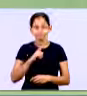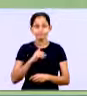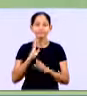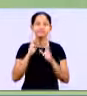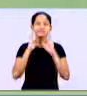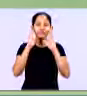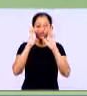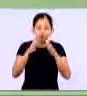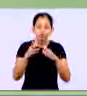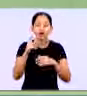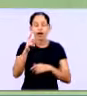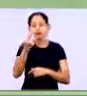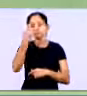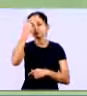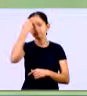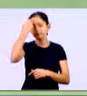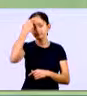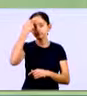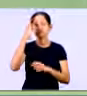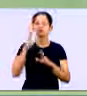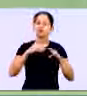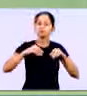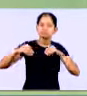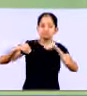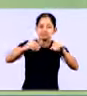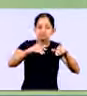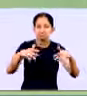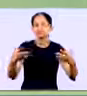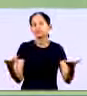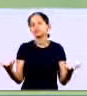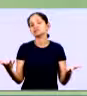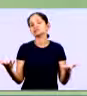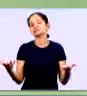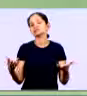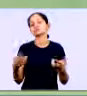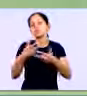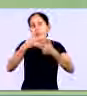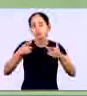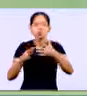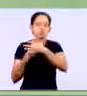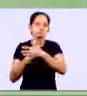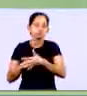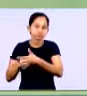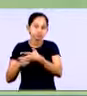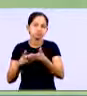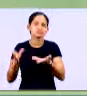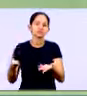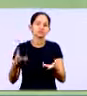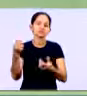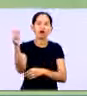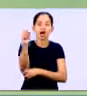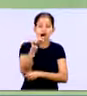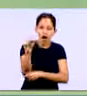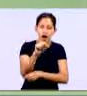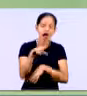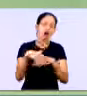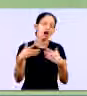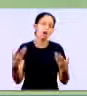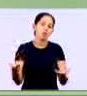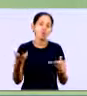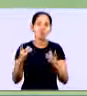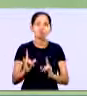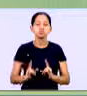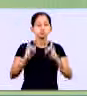no ativo fixo, com a aquisição de terrenos e prédios, é a obtenção de máquinas, equipamentos, veículos, né, para distribuição, que